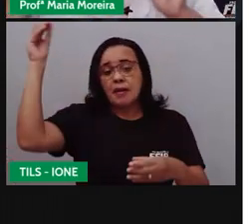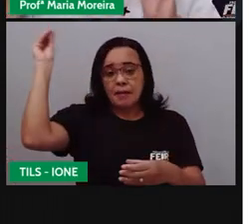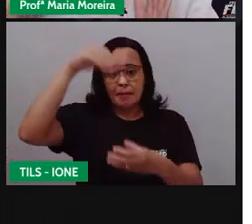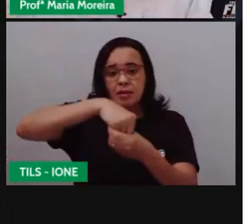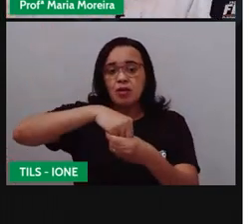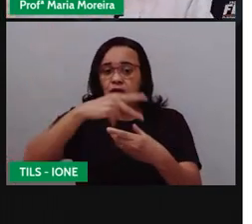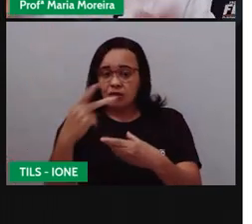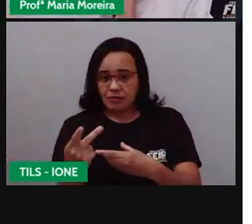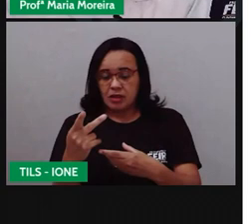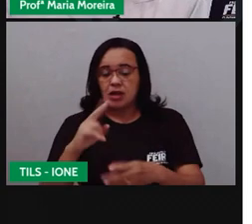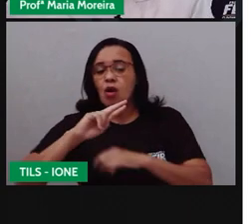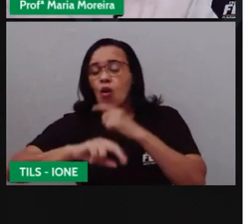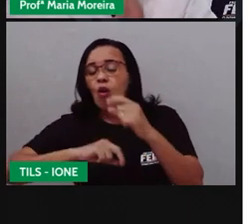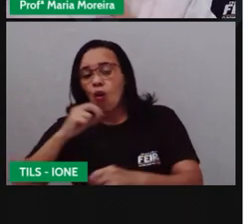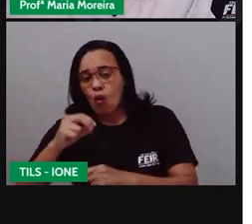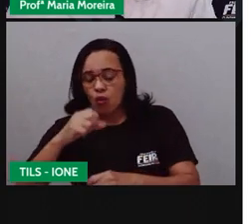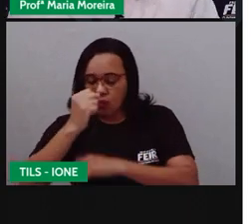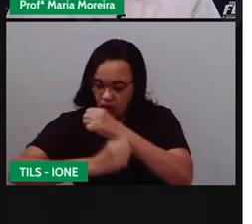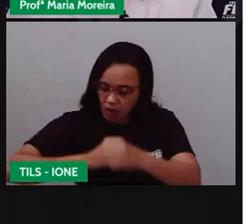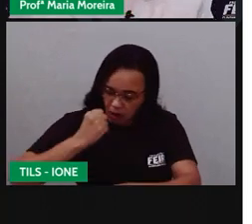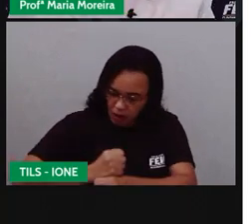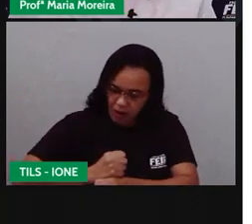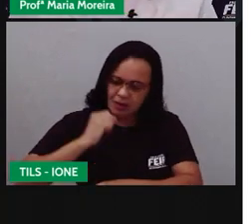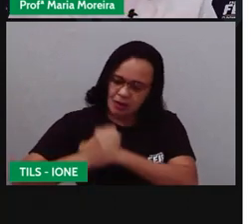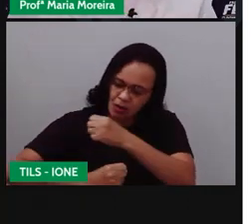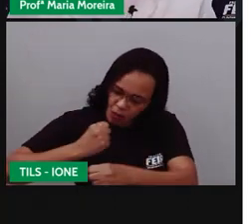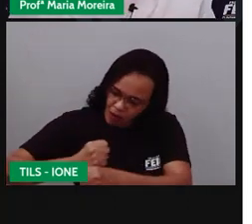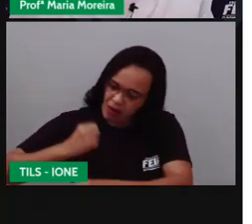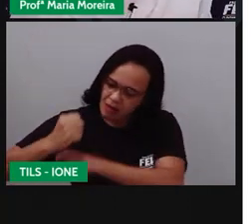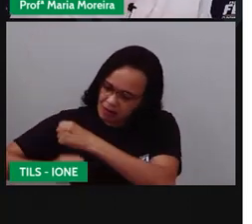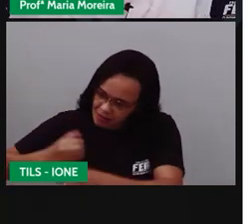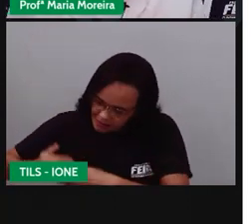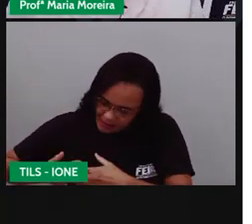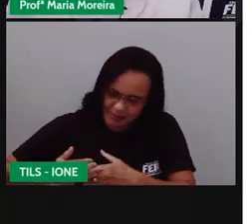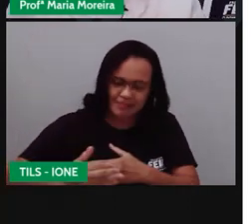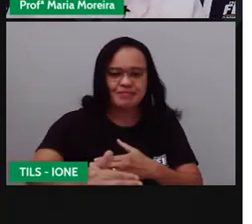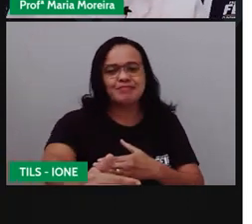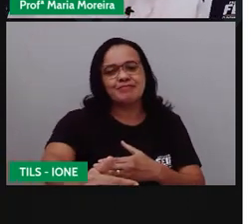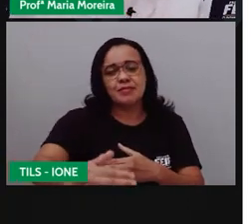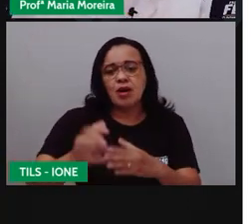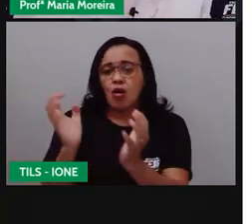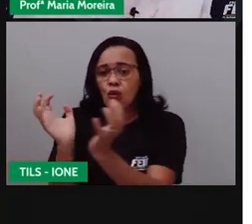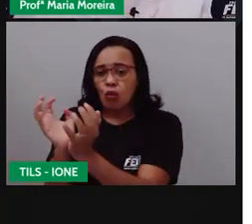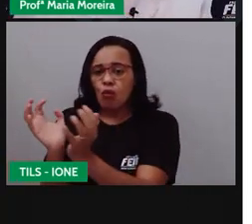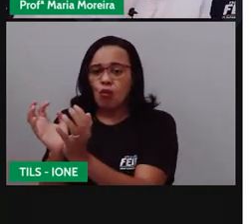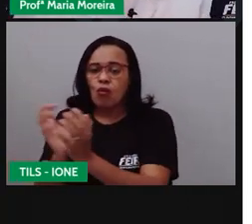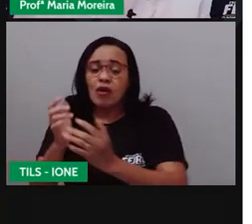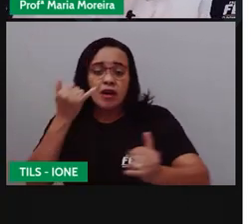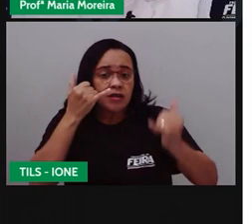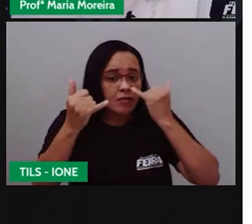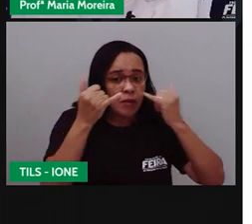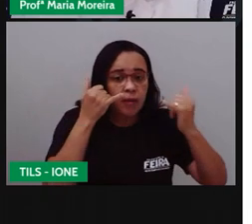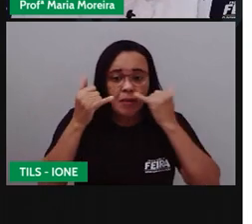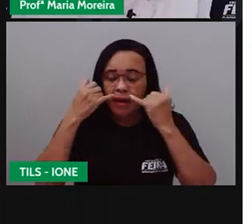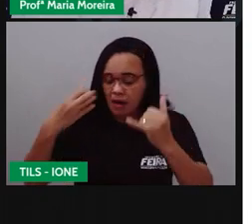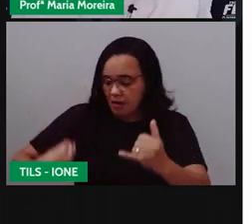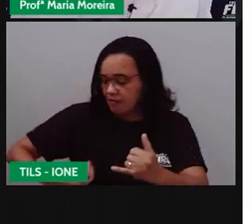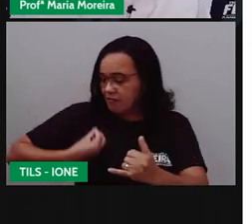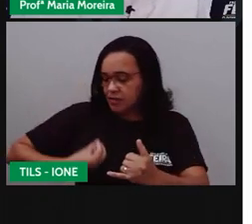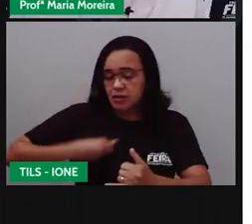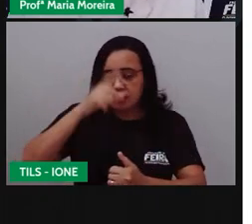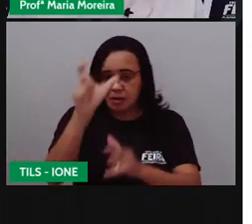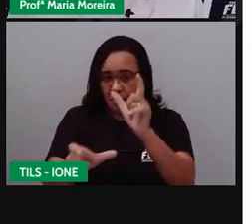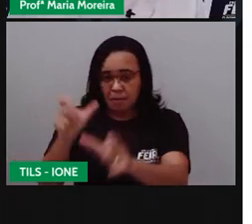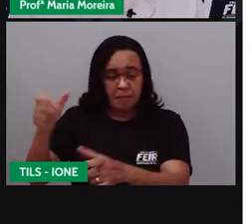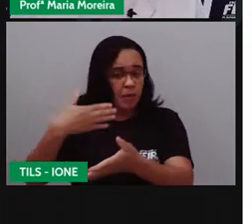no ano 2002 e assim sucessivamente. Bom, é um conjunto também de informações sobre a vida de alguém.